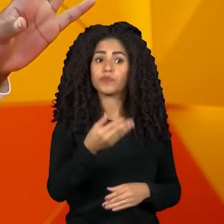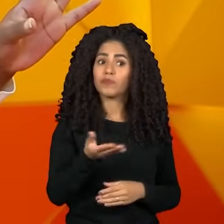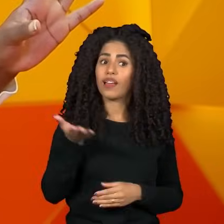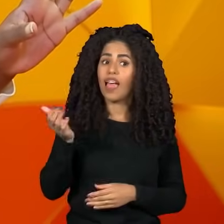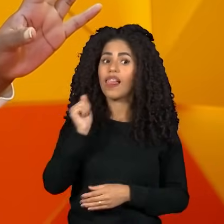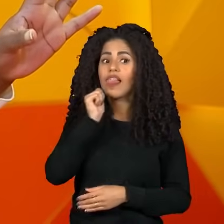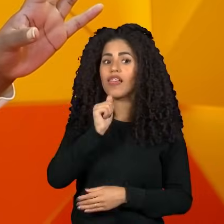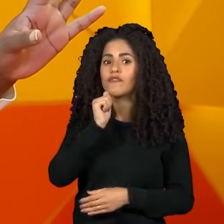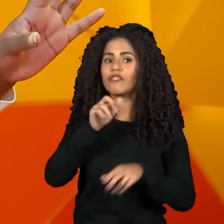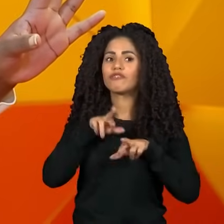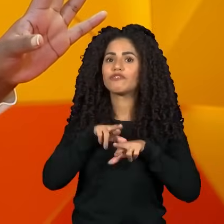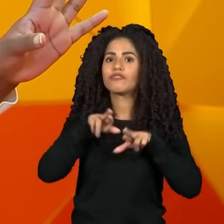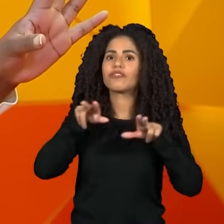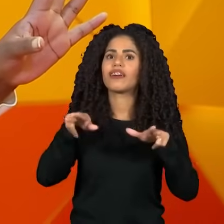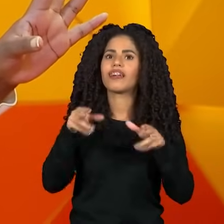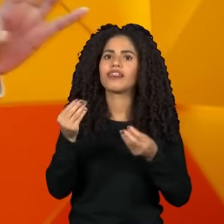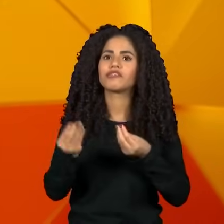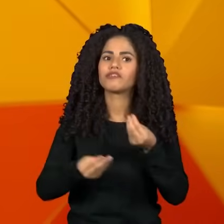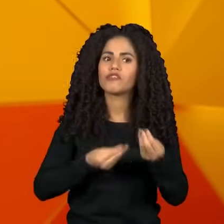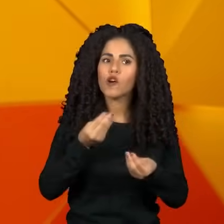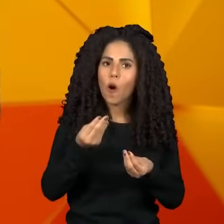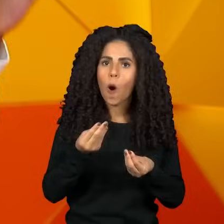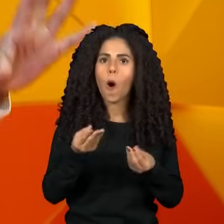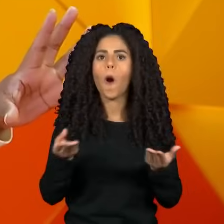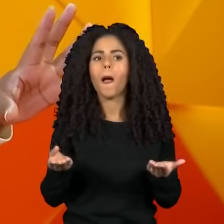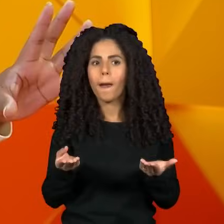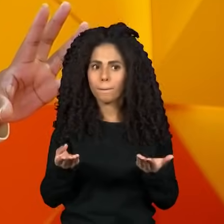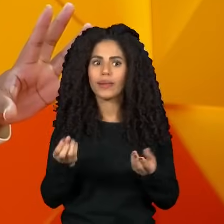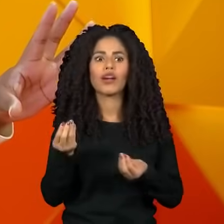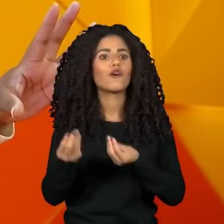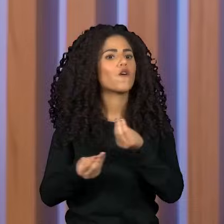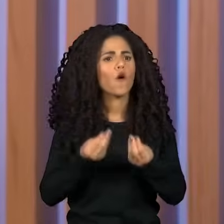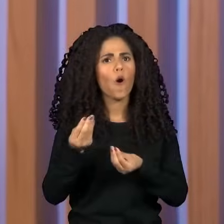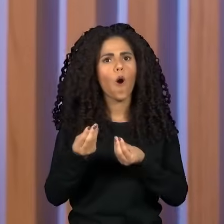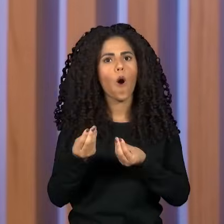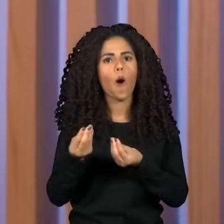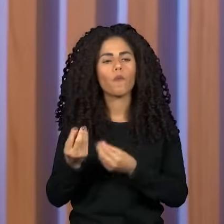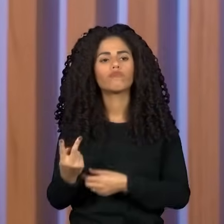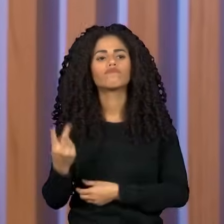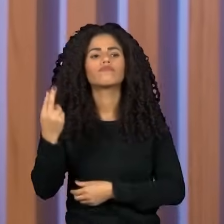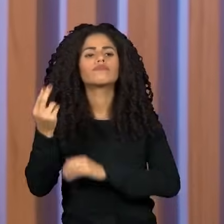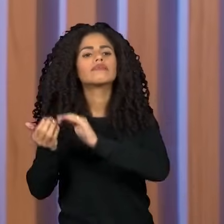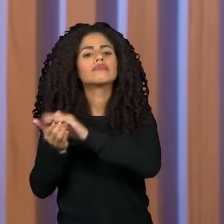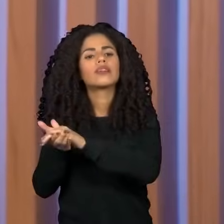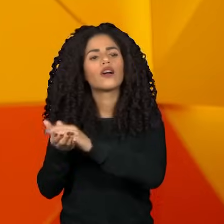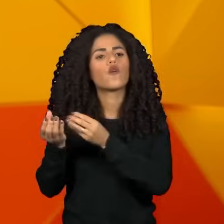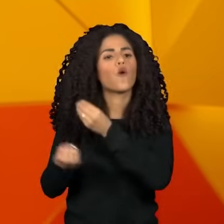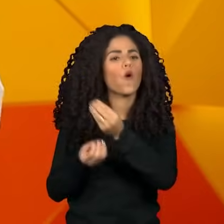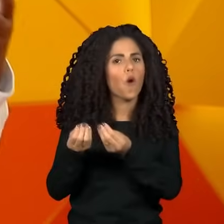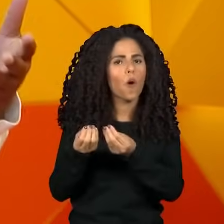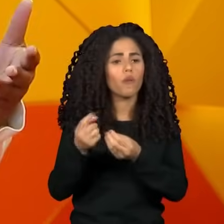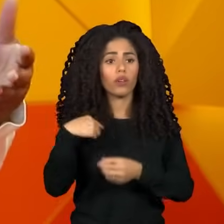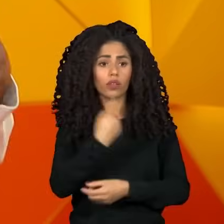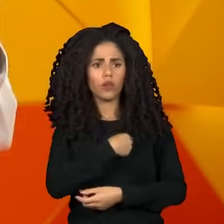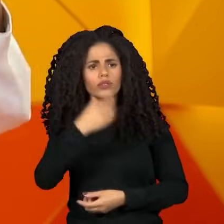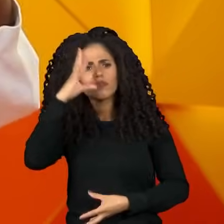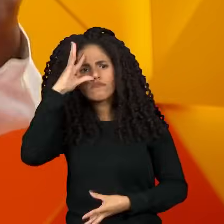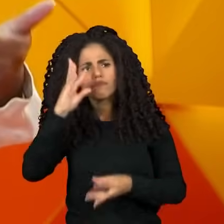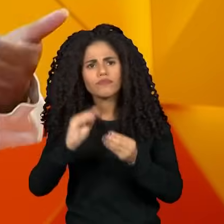nova palavra para a roda, para a nossa conversa. Veio aí monogamia. E aí eu queria que você explicasse para a gente